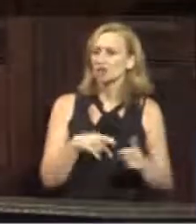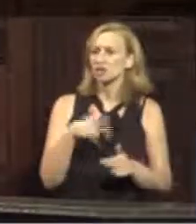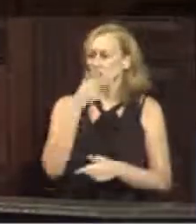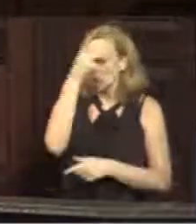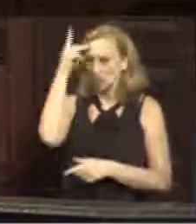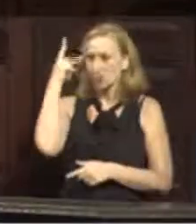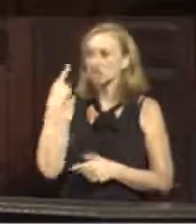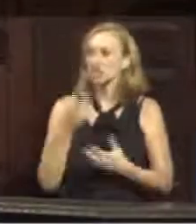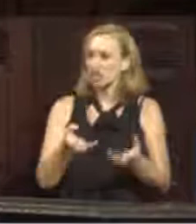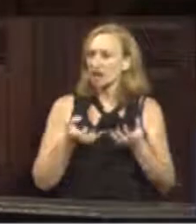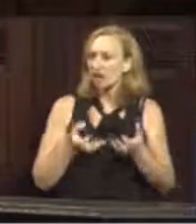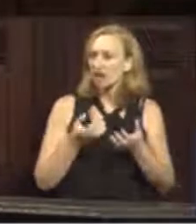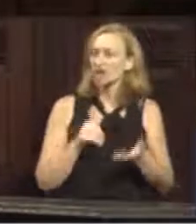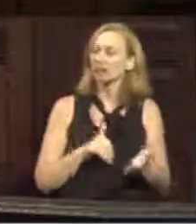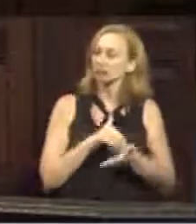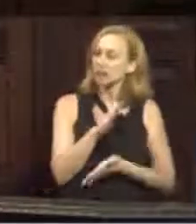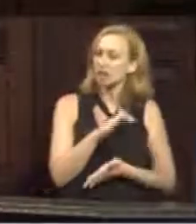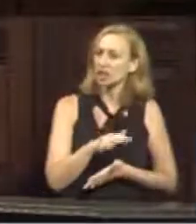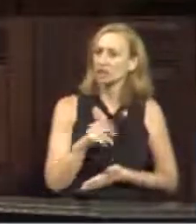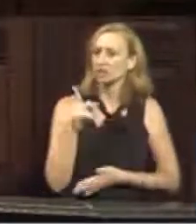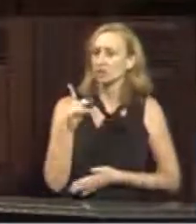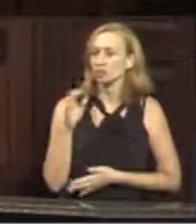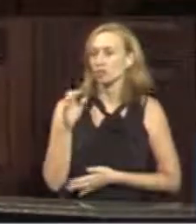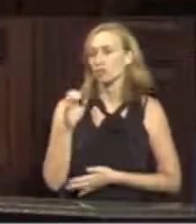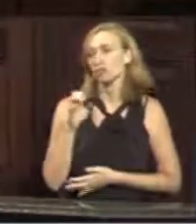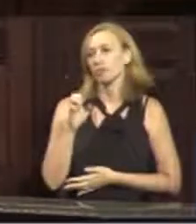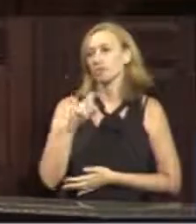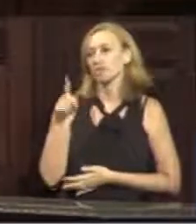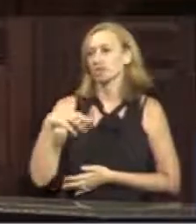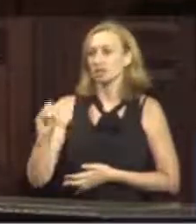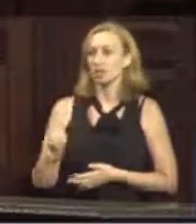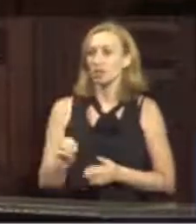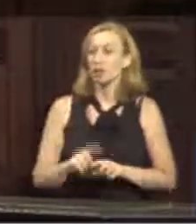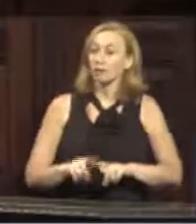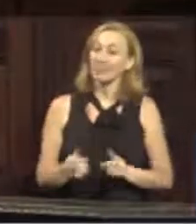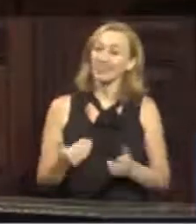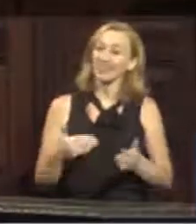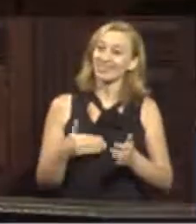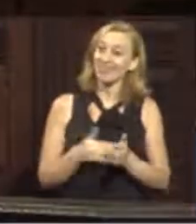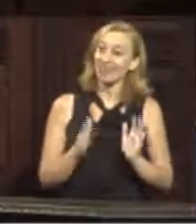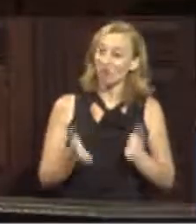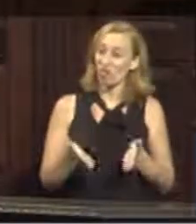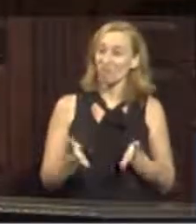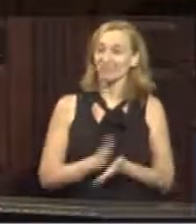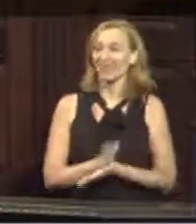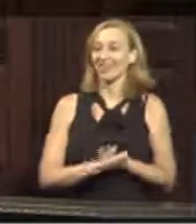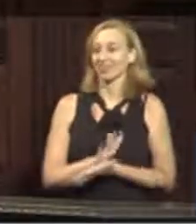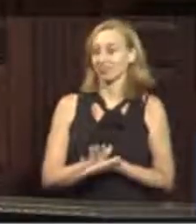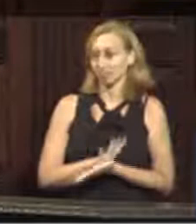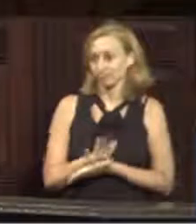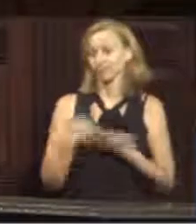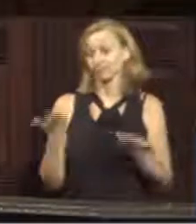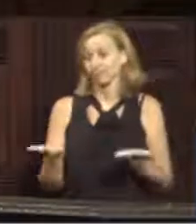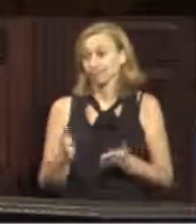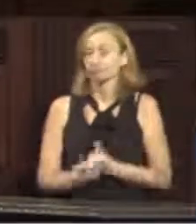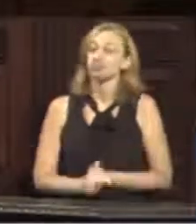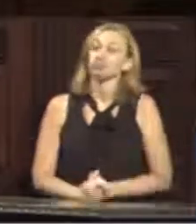da bancada do PSOL. Mas até agora a casa não quis fazer essa votação.